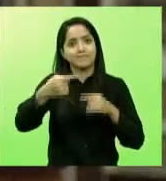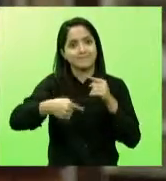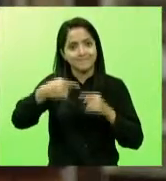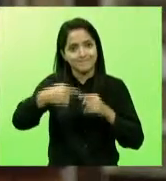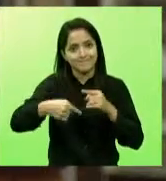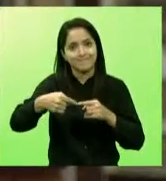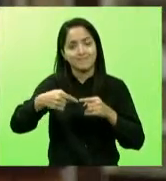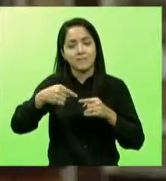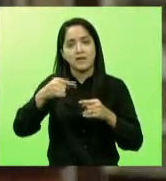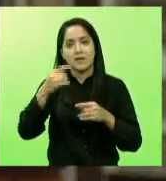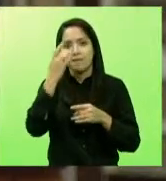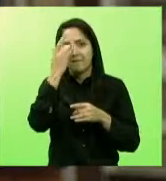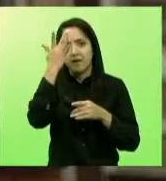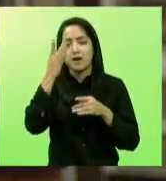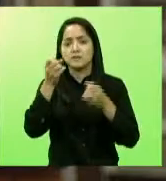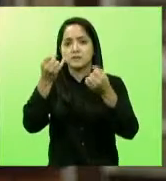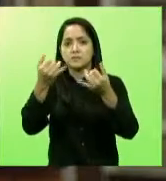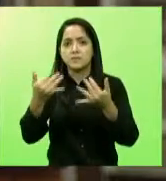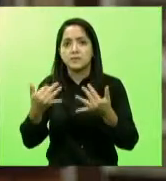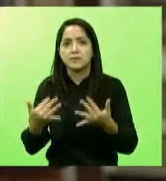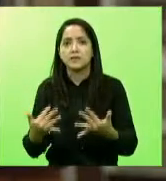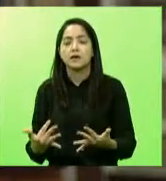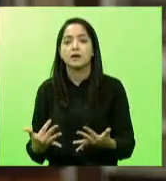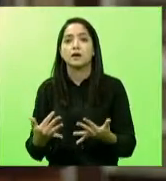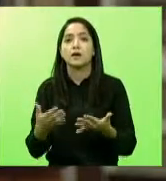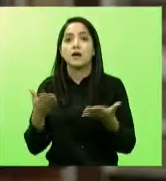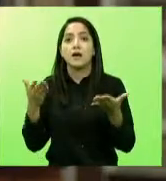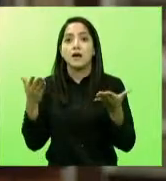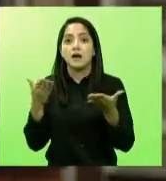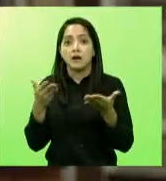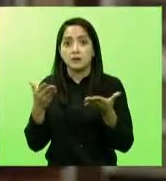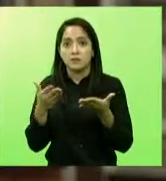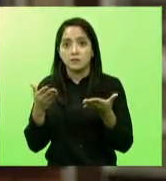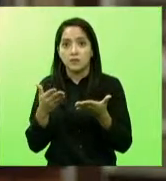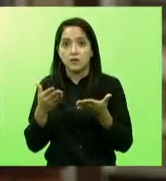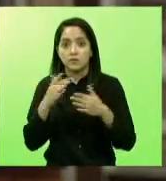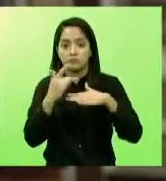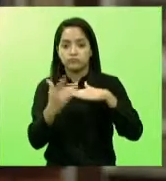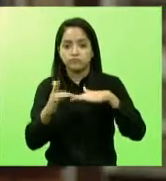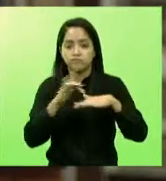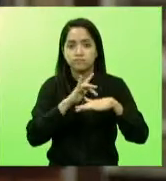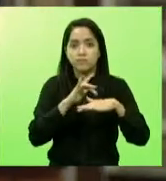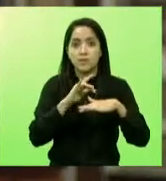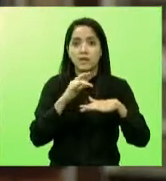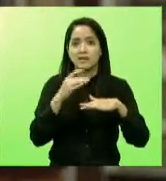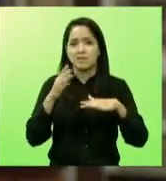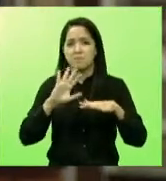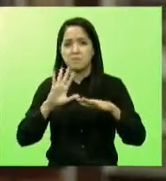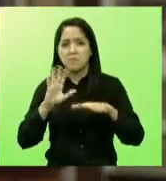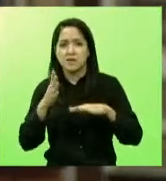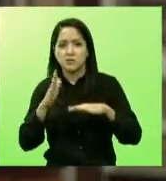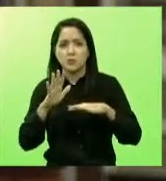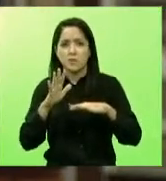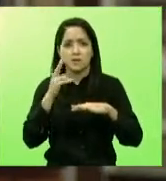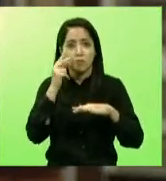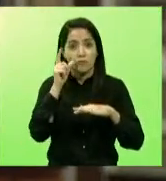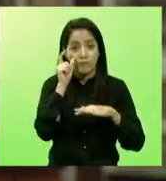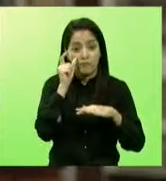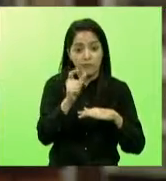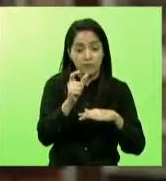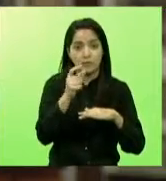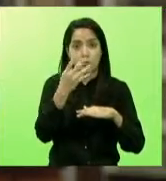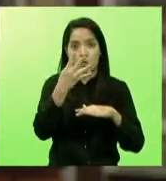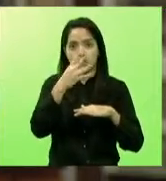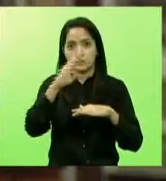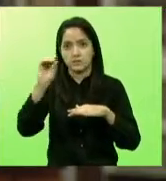fácil de explicar, porque nós estamos sendo assistidos agora somente em uma das minhas redes sociais por 400 pessoas. Eu acho que da casa pelo YouTube,